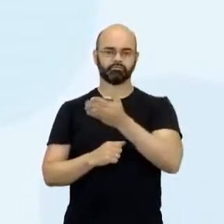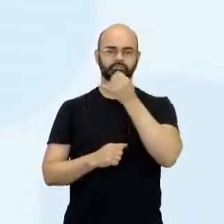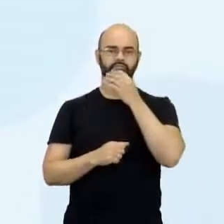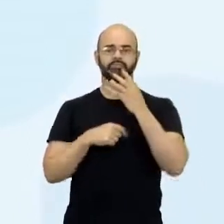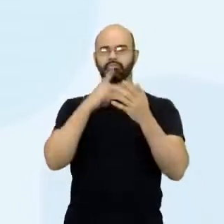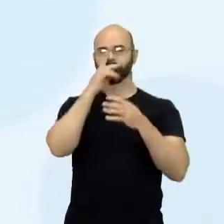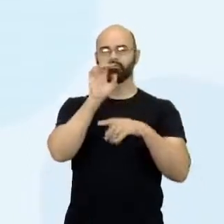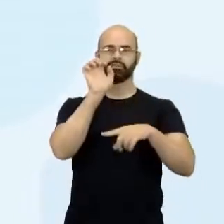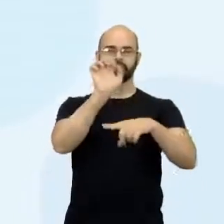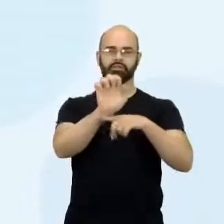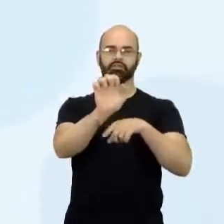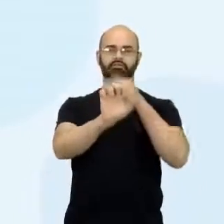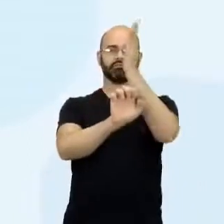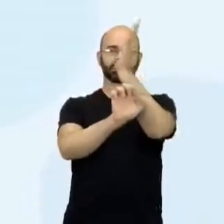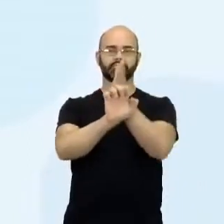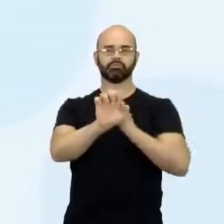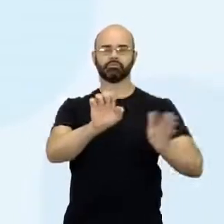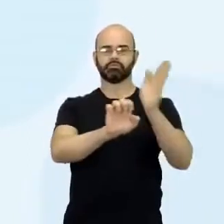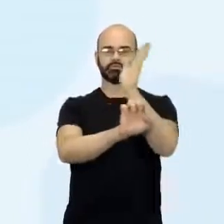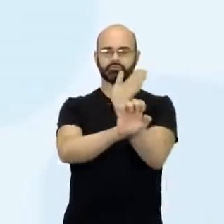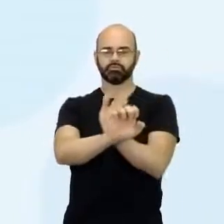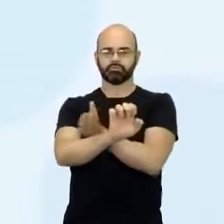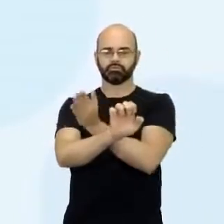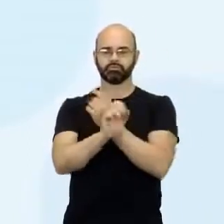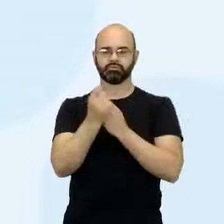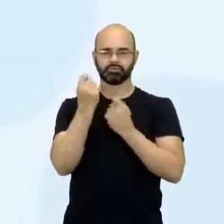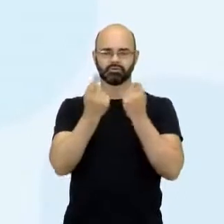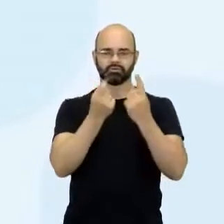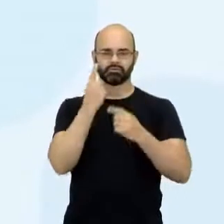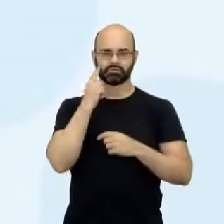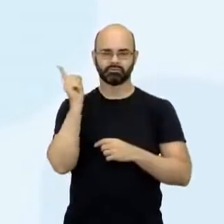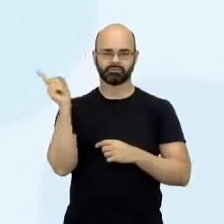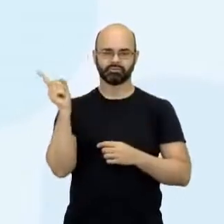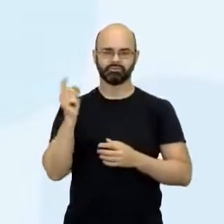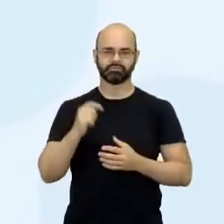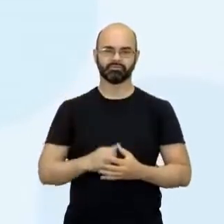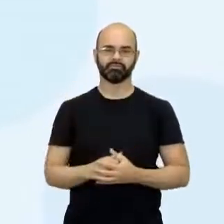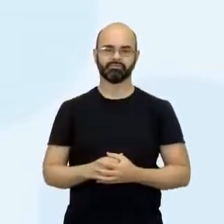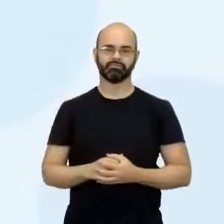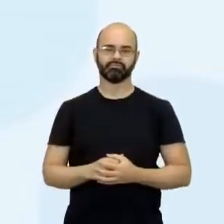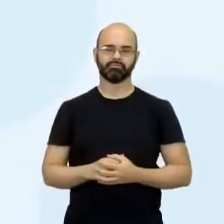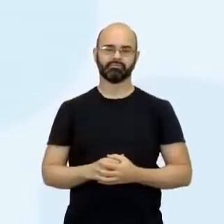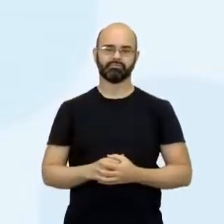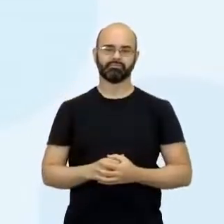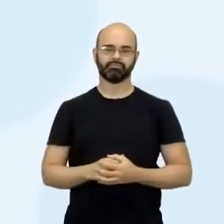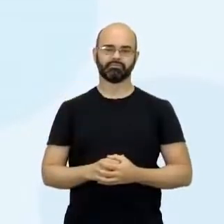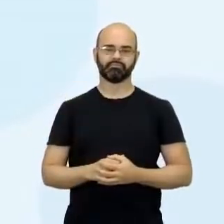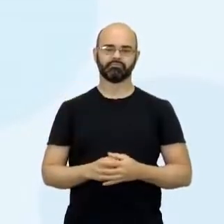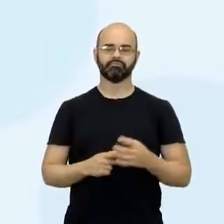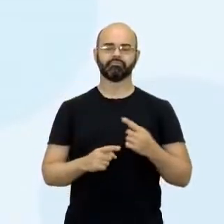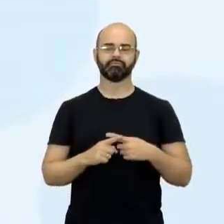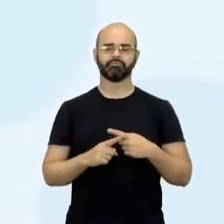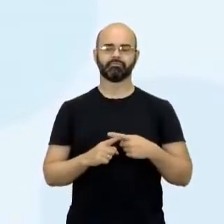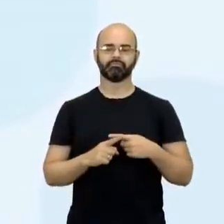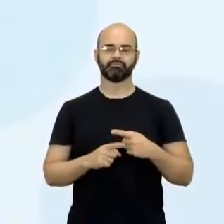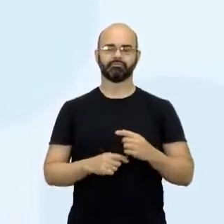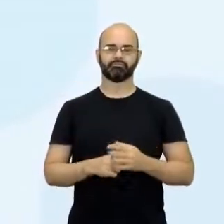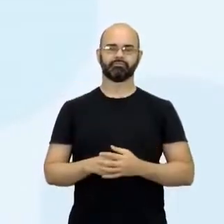outra característica. A mesma coisa acontece aqui, né, com essas regiões aqui. Tá? E por que isso? Porque